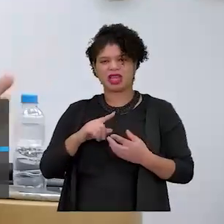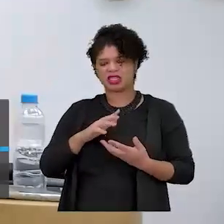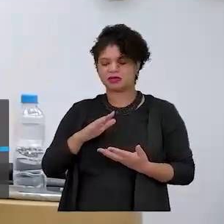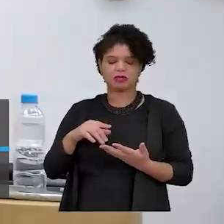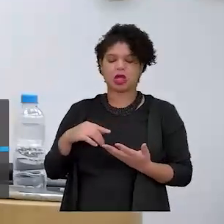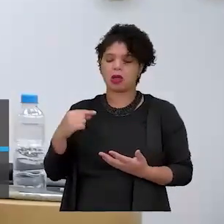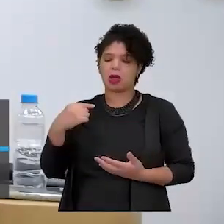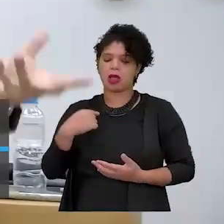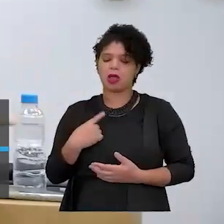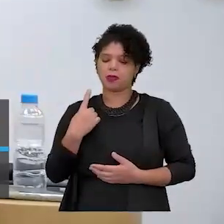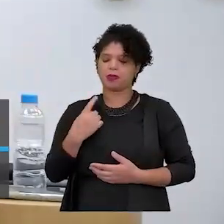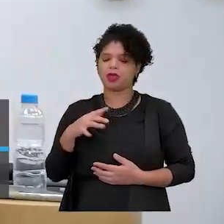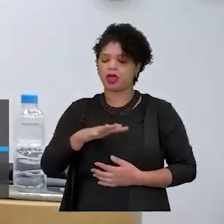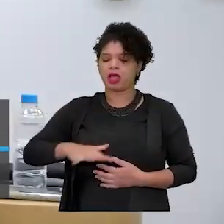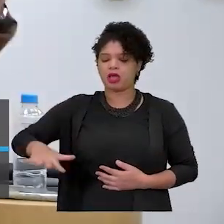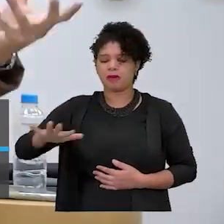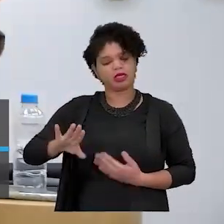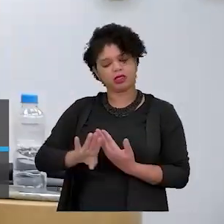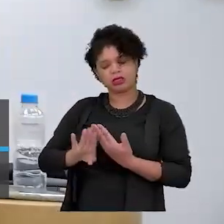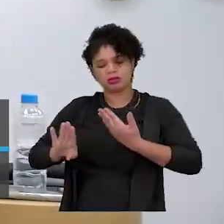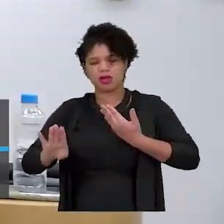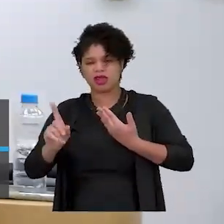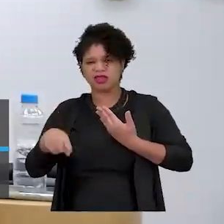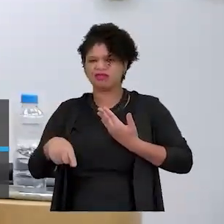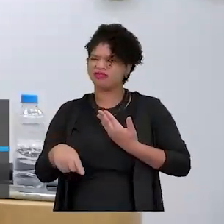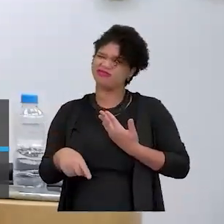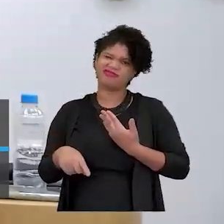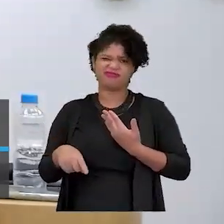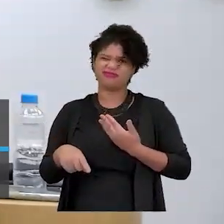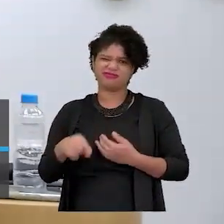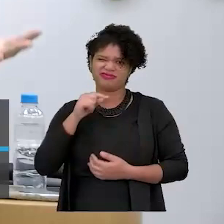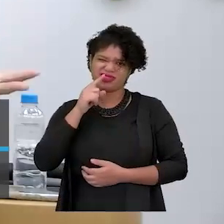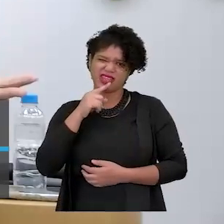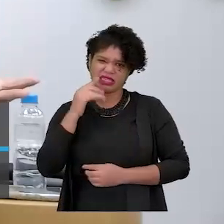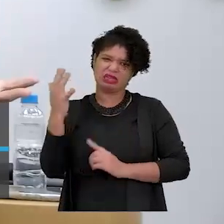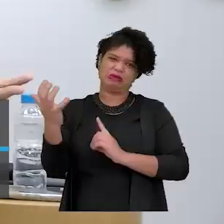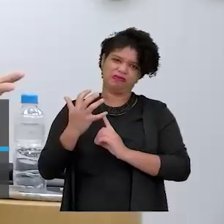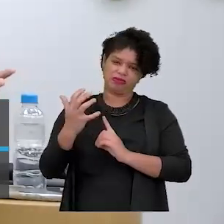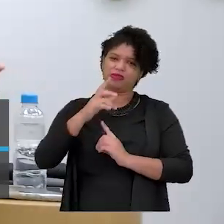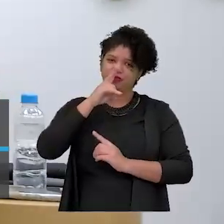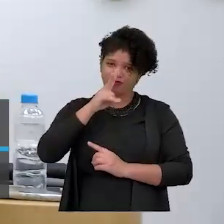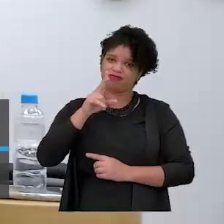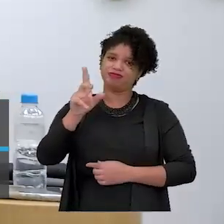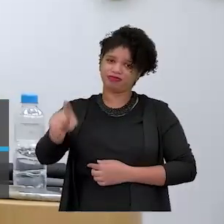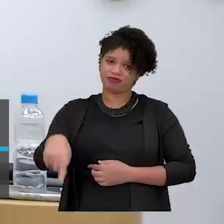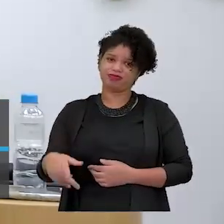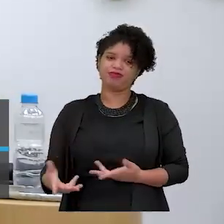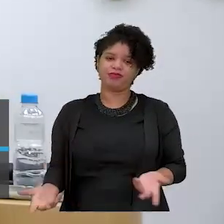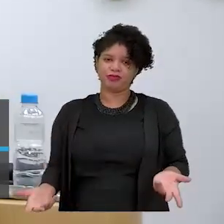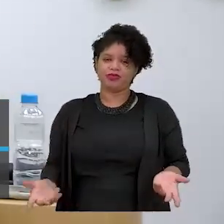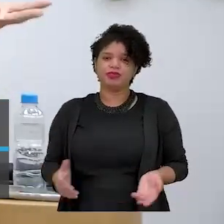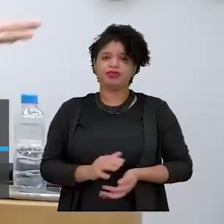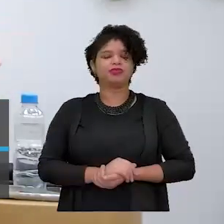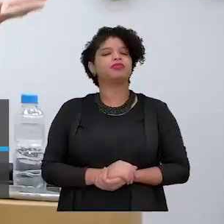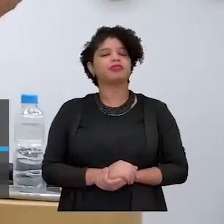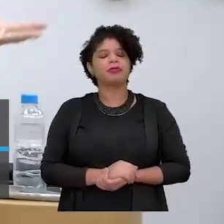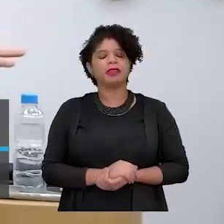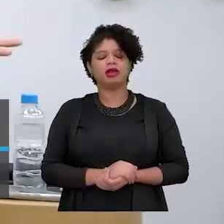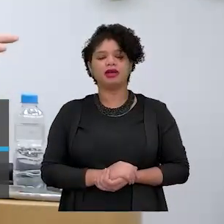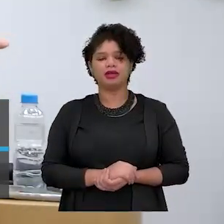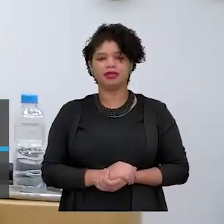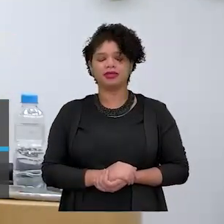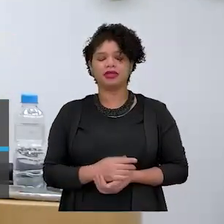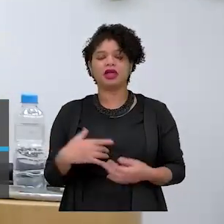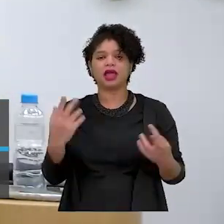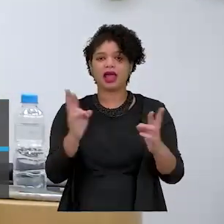ambiente ao seu redor. O ambiente que você vive influencia muito quem você é. E aí depois, qual a relação